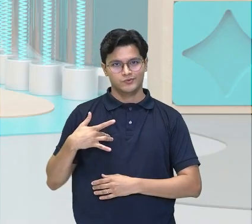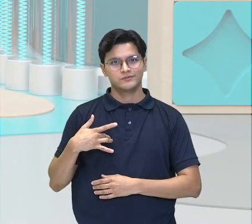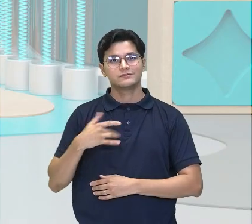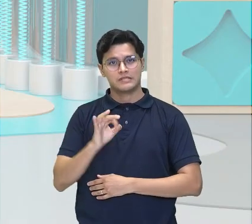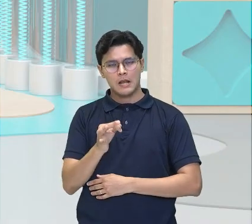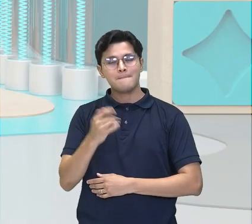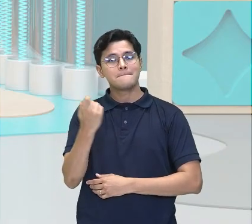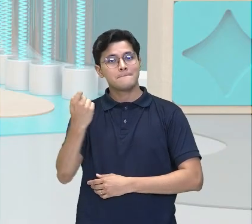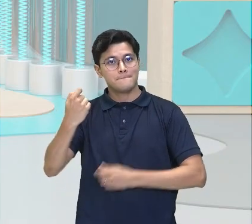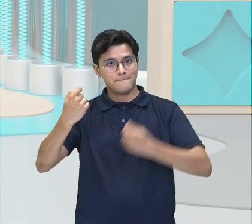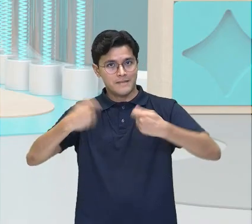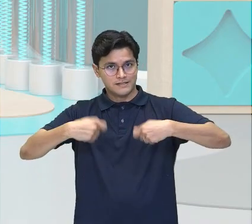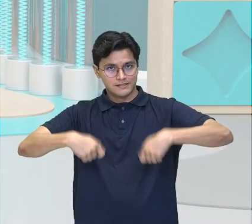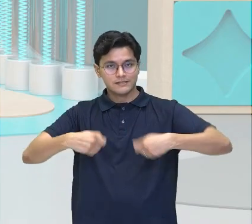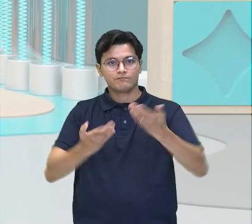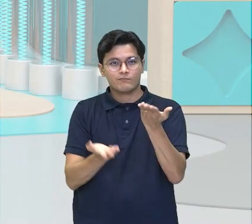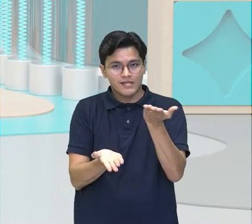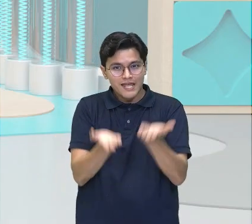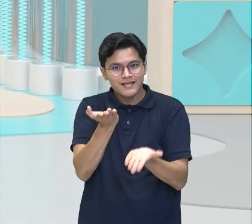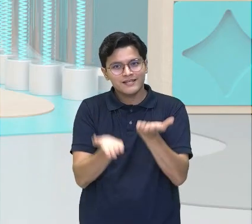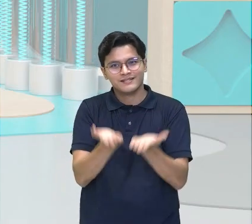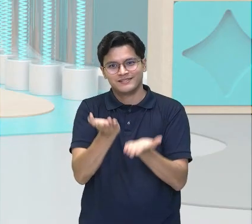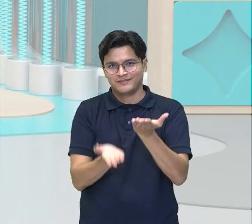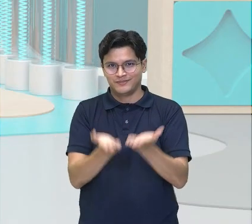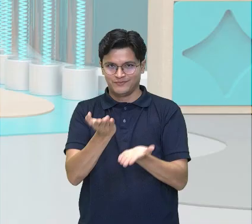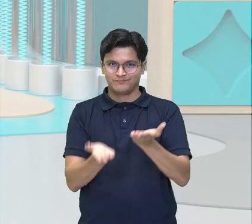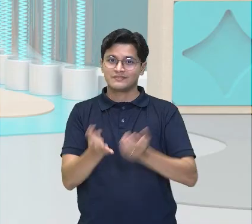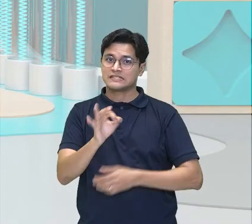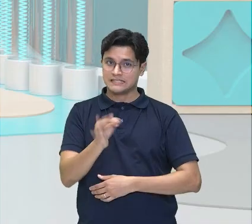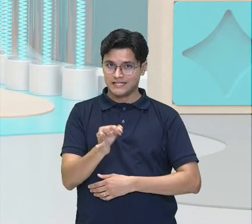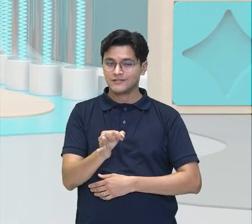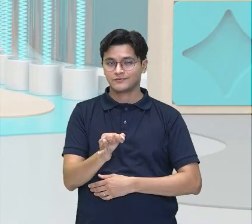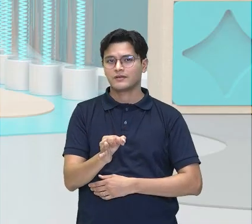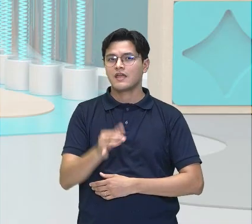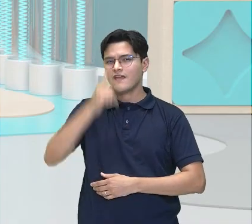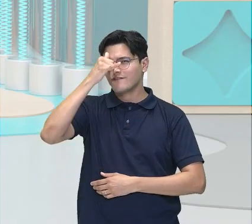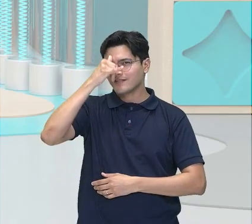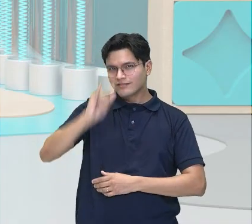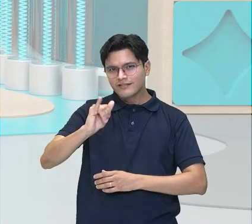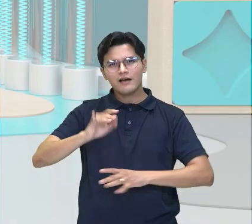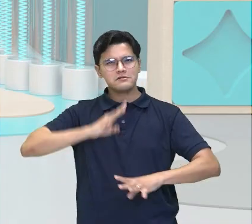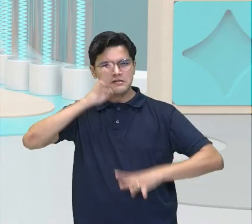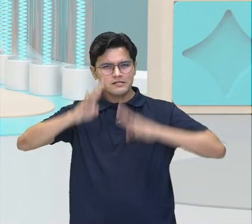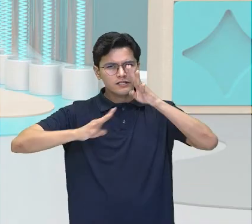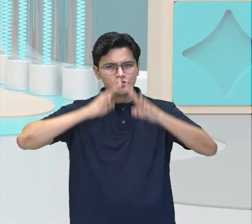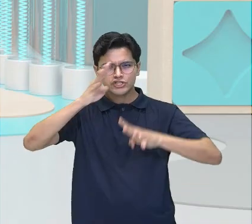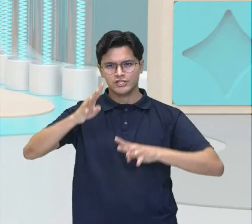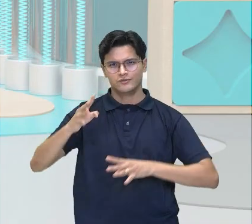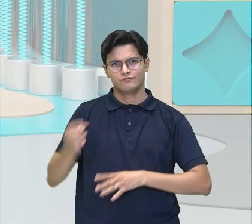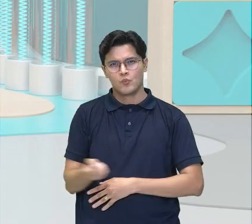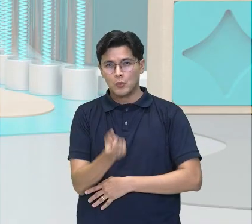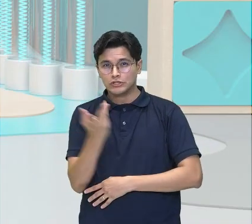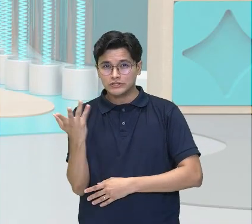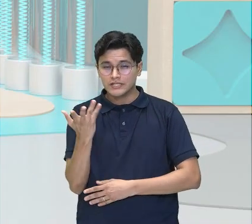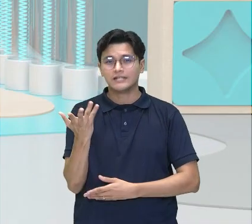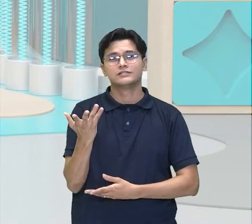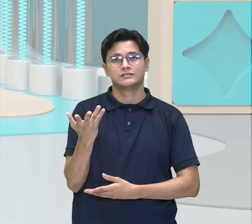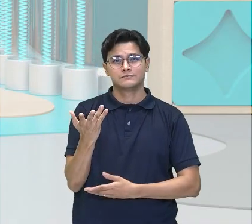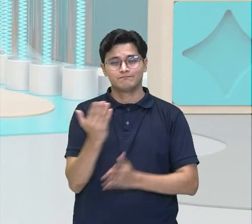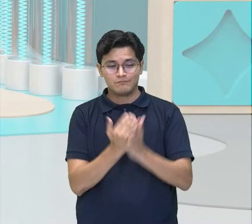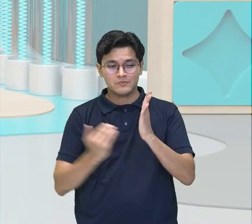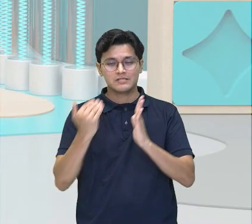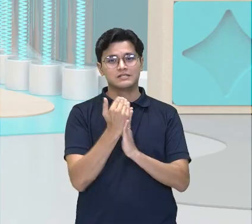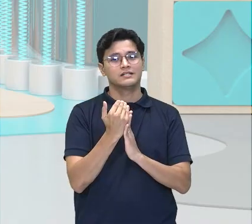a total ausência deste sal de cozinha, aquele salzinho bonitinho, na minha comida. Perfeito? É